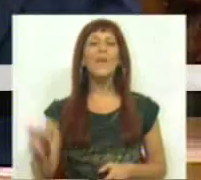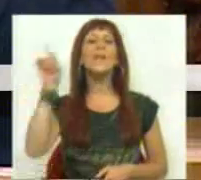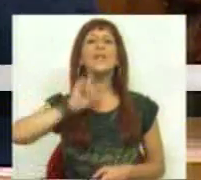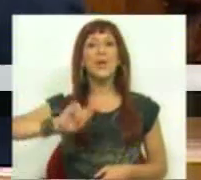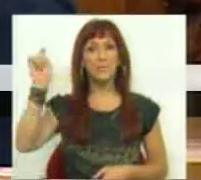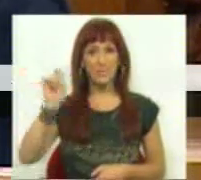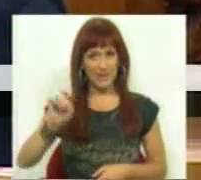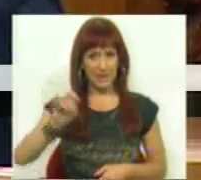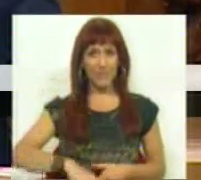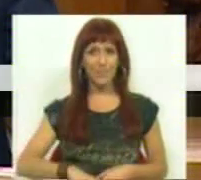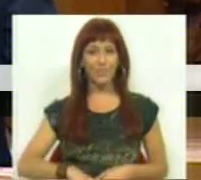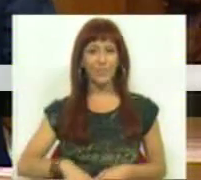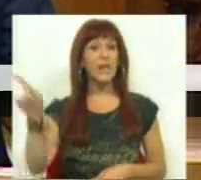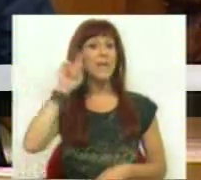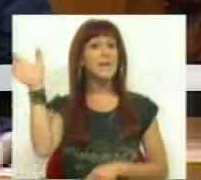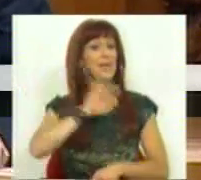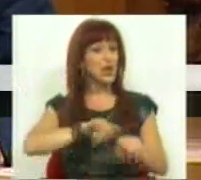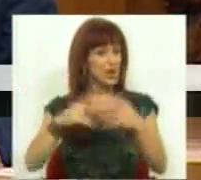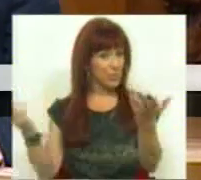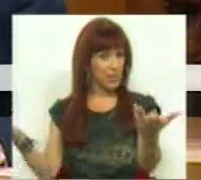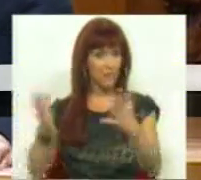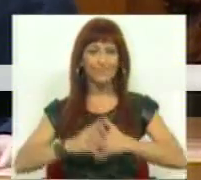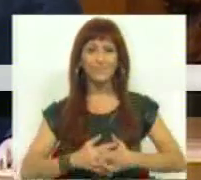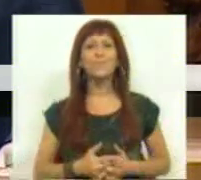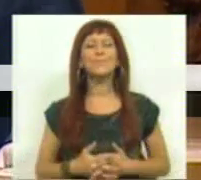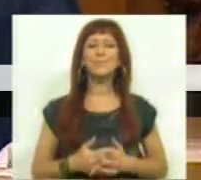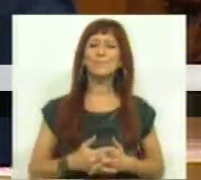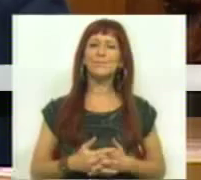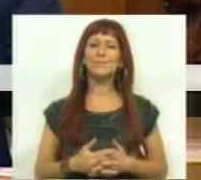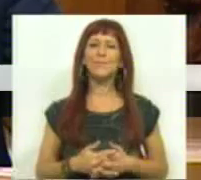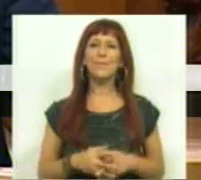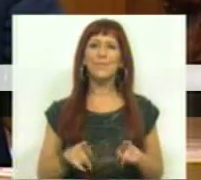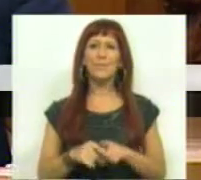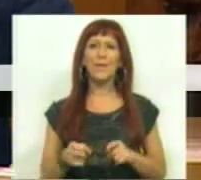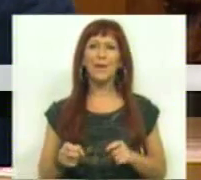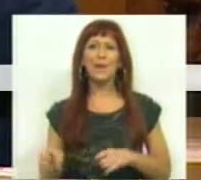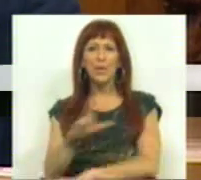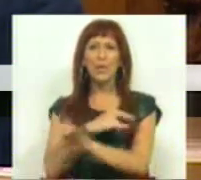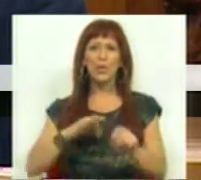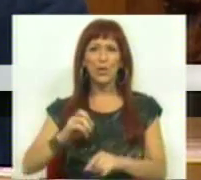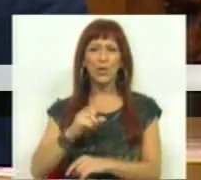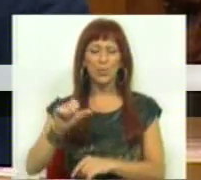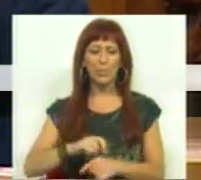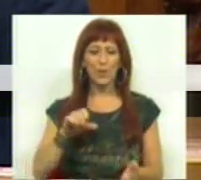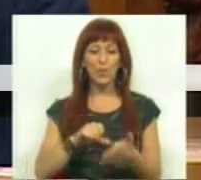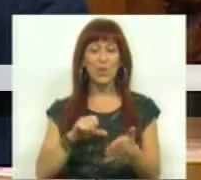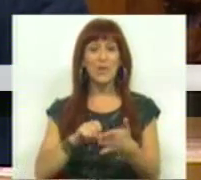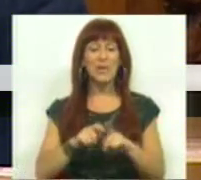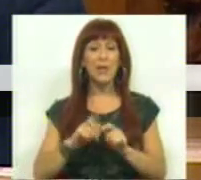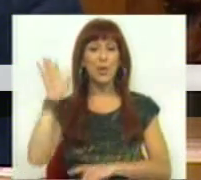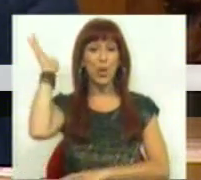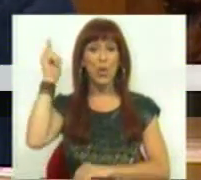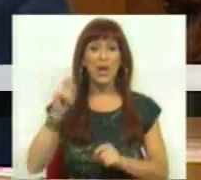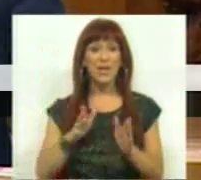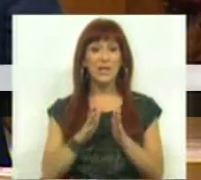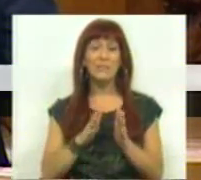Senhora Presidente, senhoras e senhores deputados, o Europarque, o Centro de Congressos em Santa Maria da